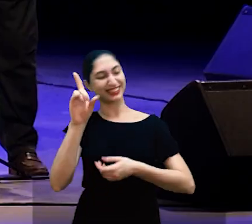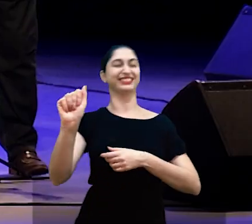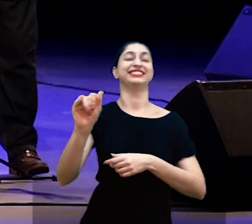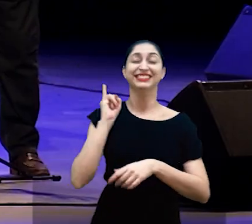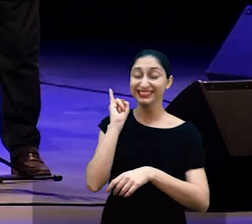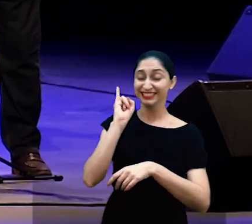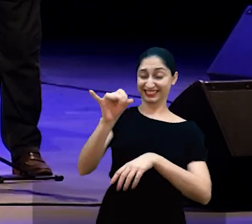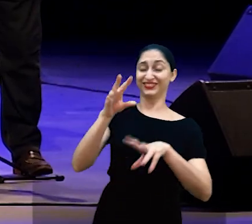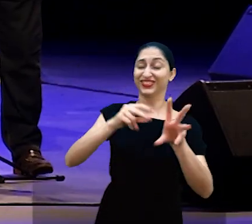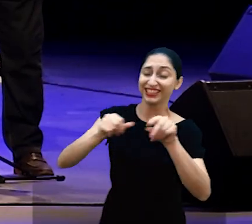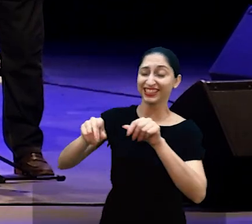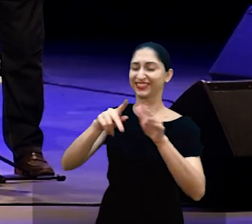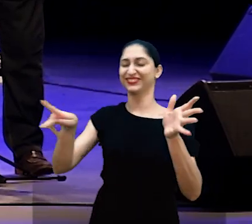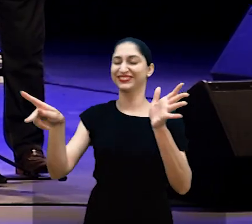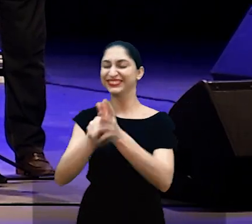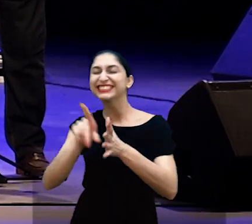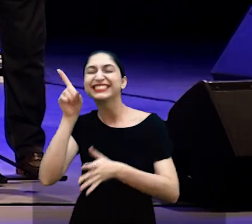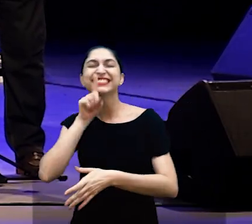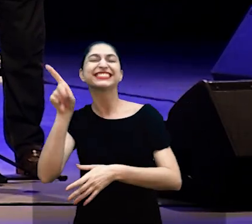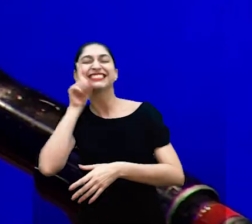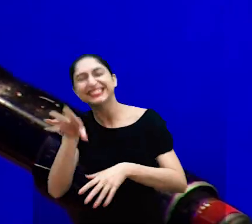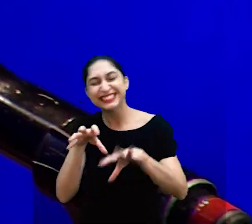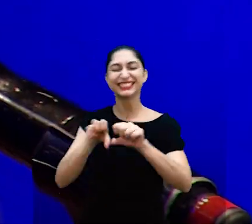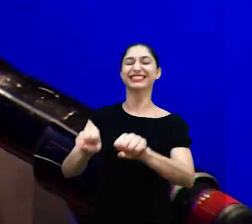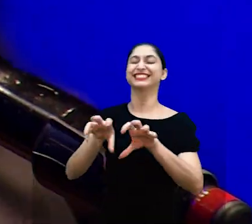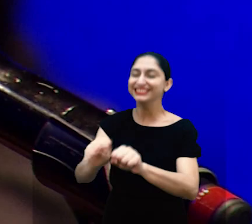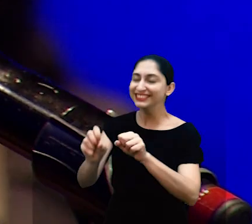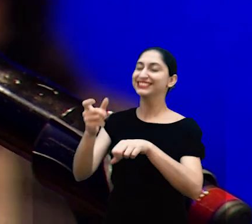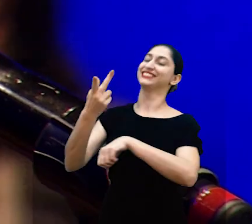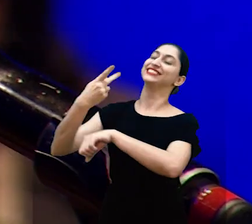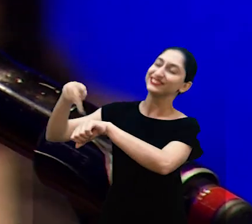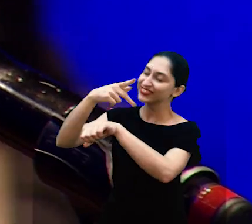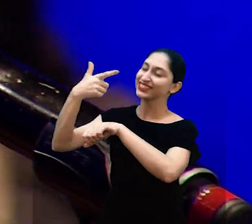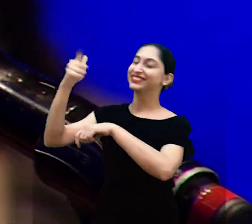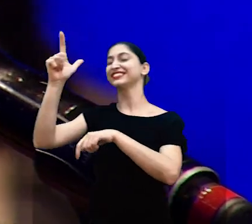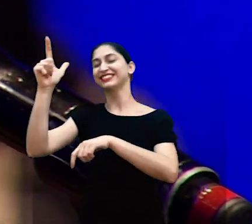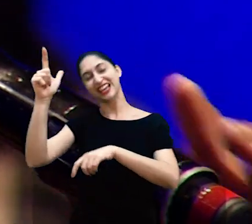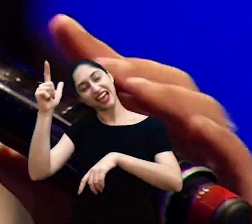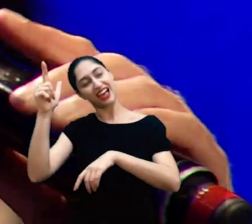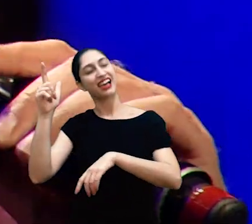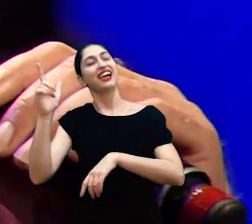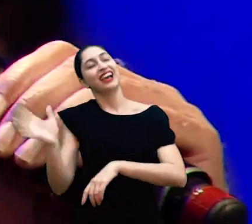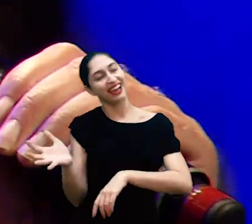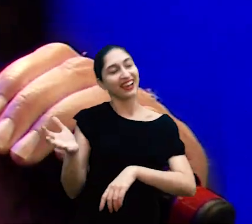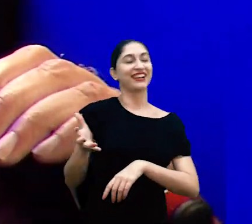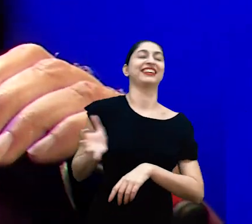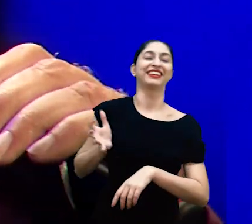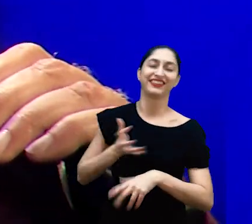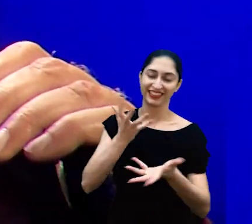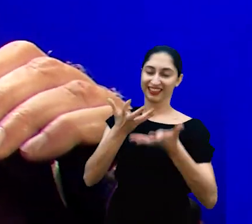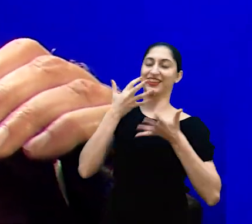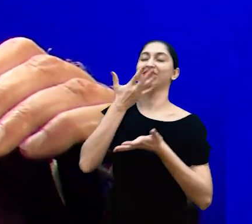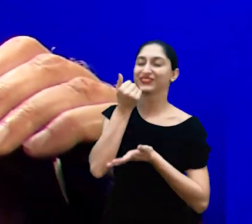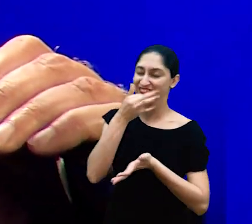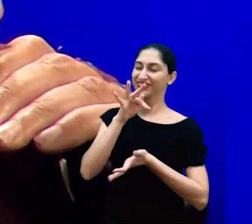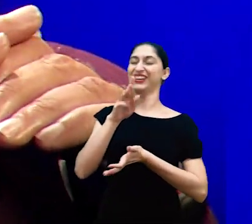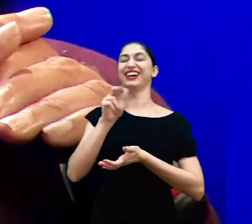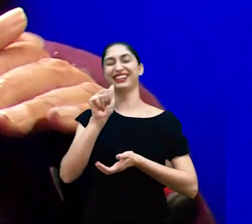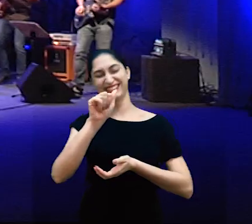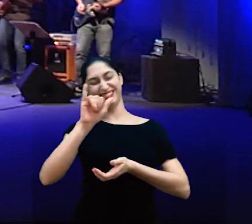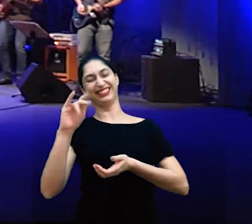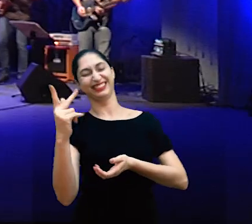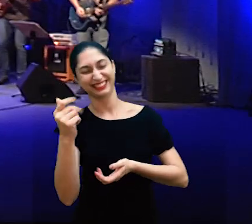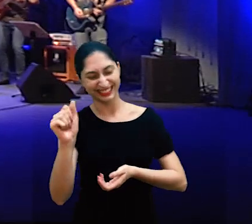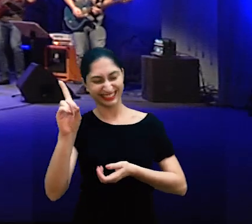Se farinha fosse americana, mandioca importada, banquete de bacana, era farinhada.